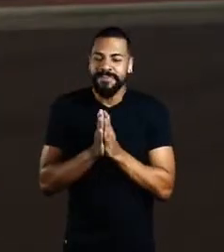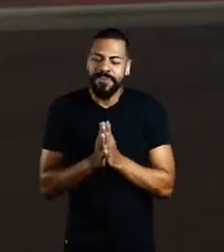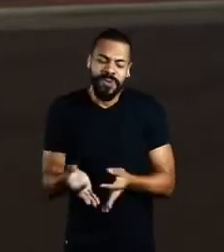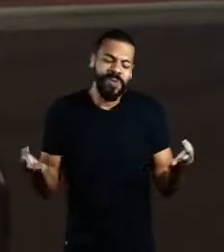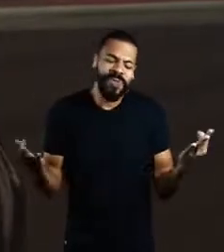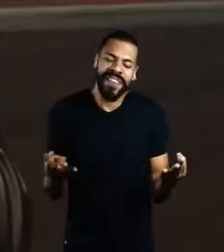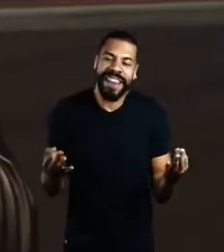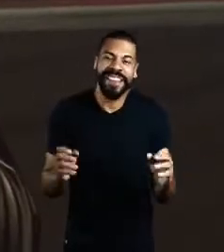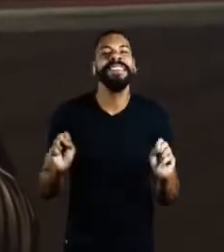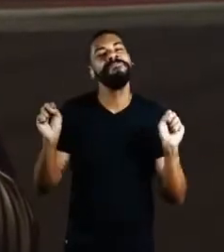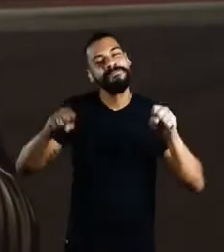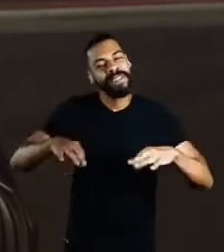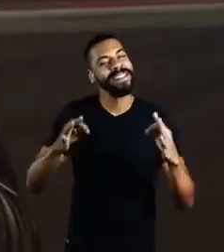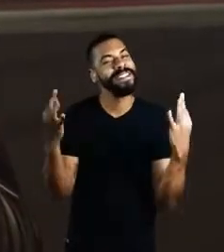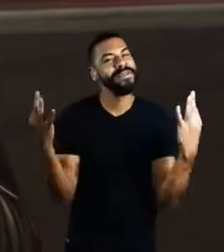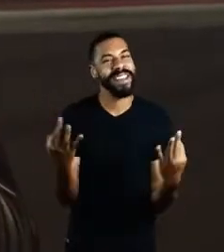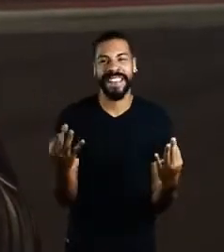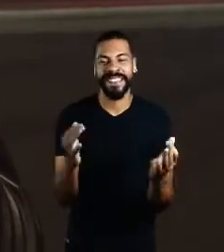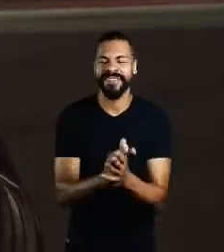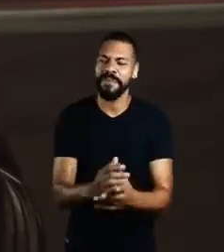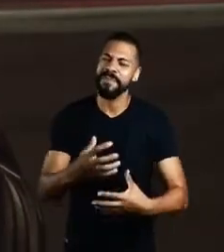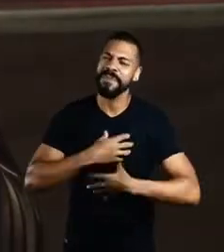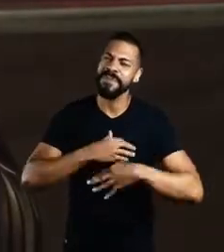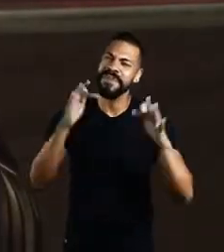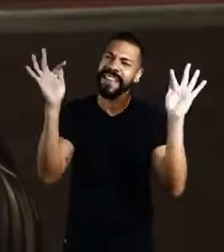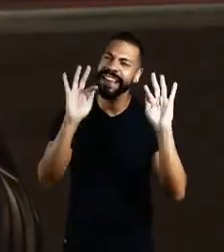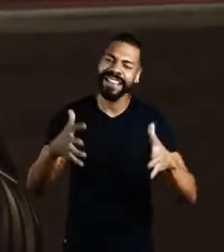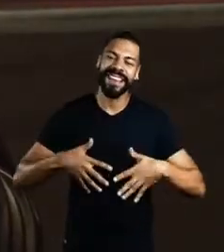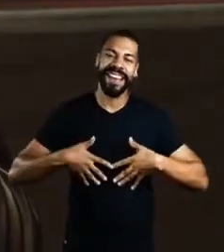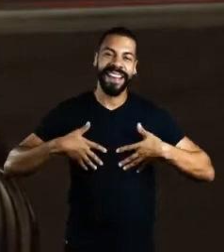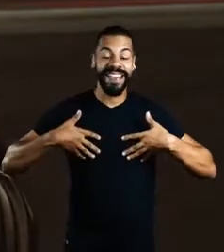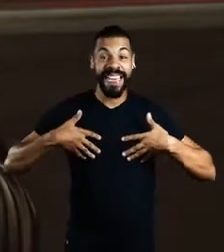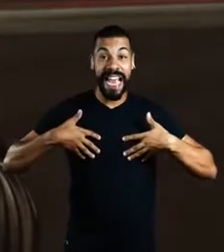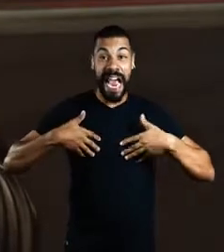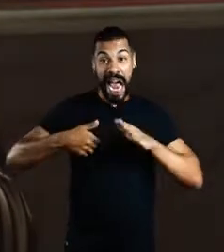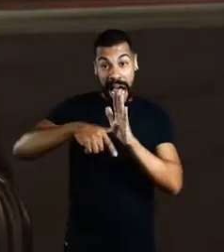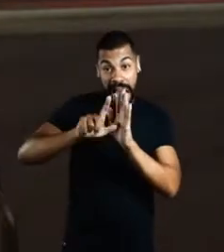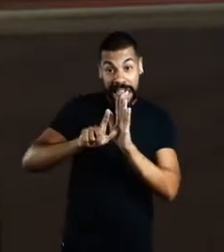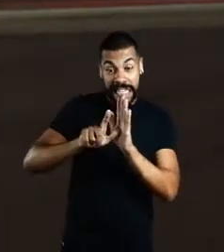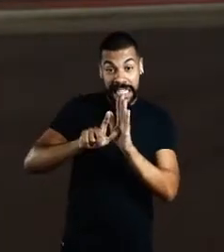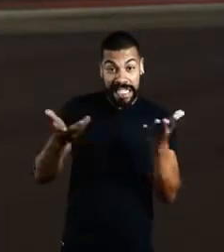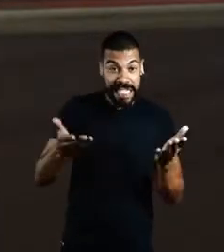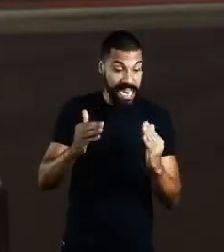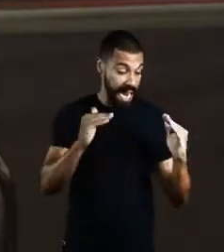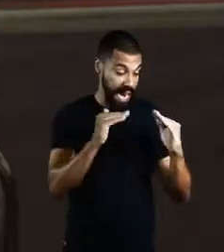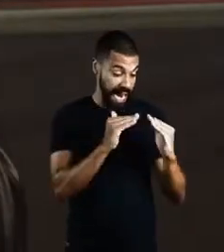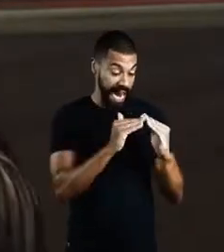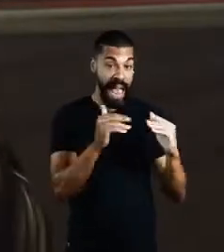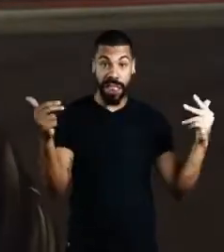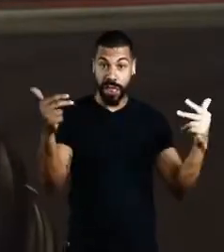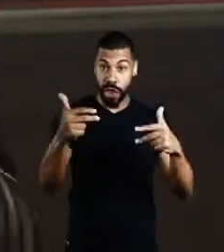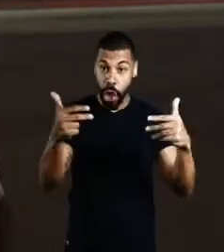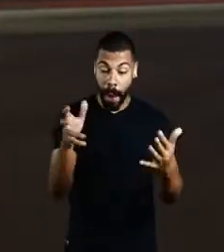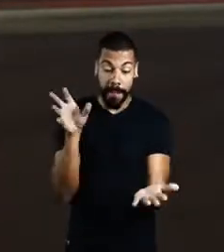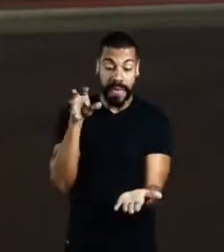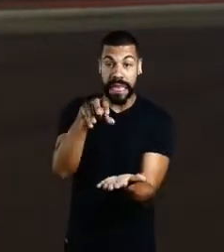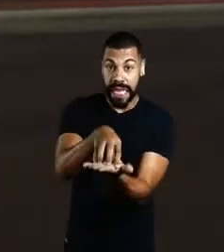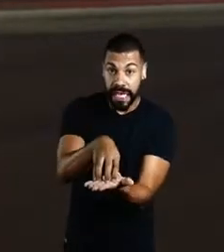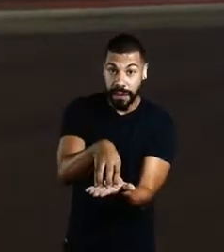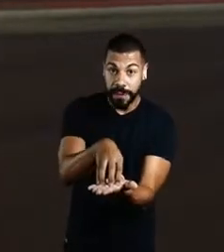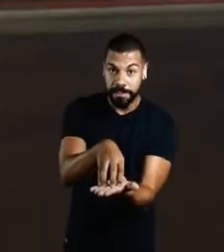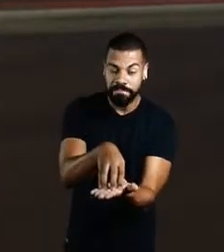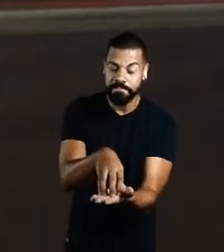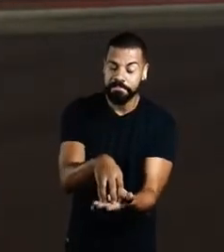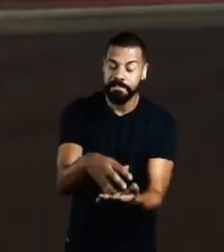deu. E estou muito feliz. Acho que também, antes de chegar na casa de Hip Hop Centro, é uma